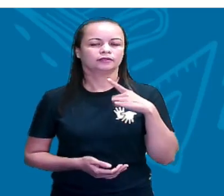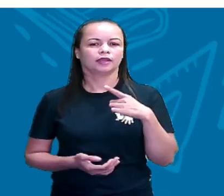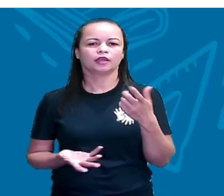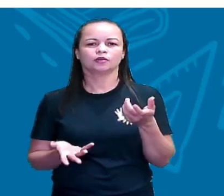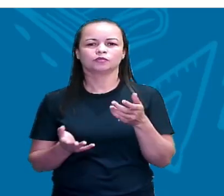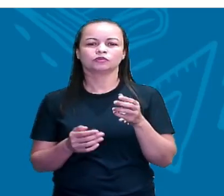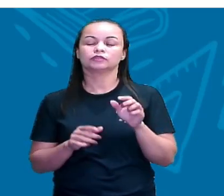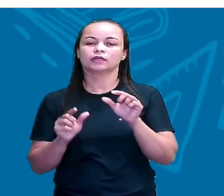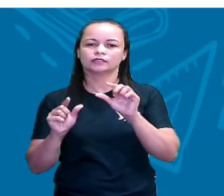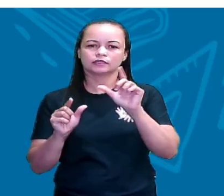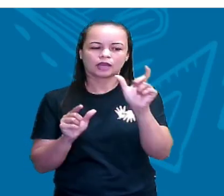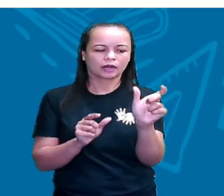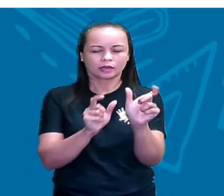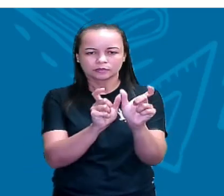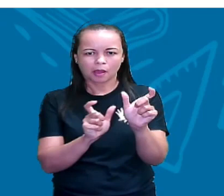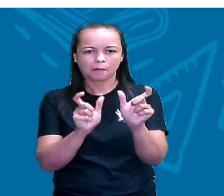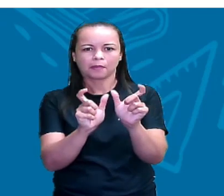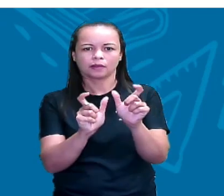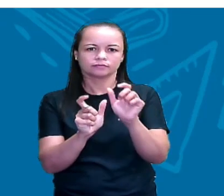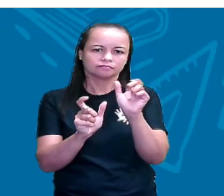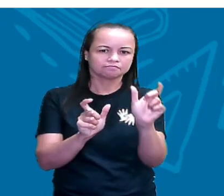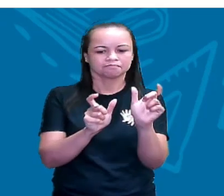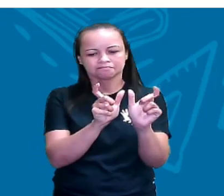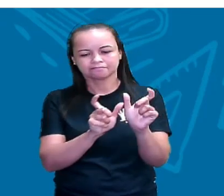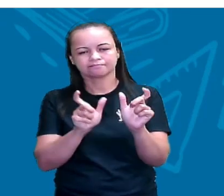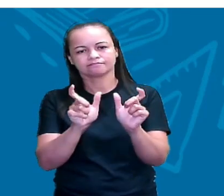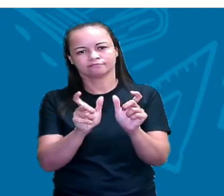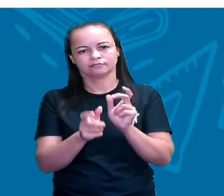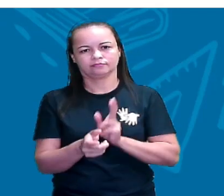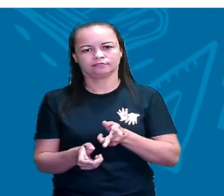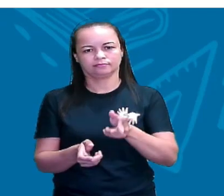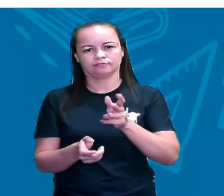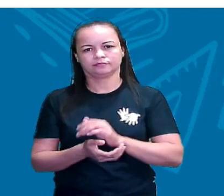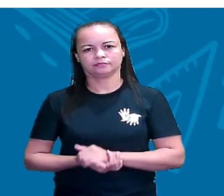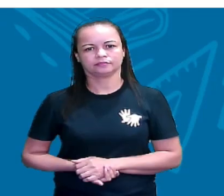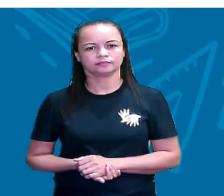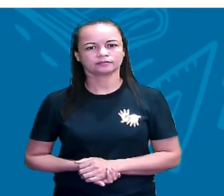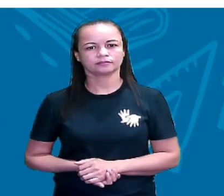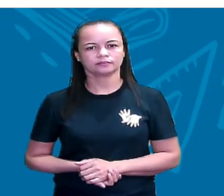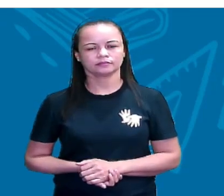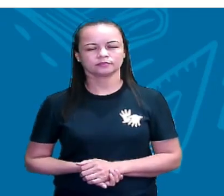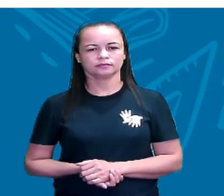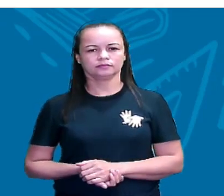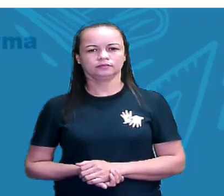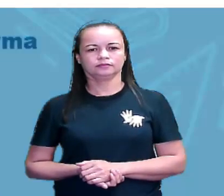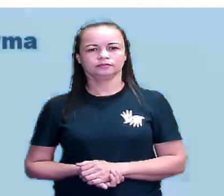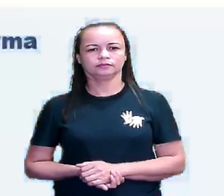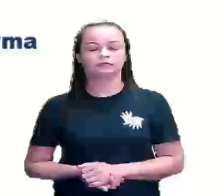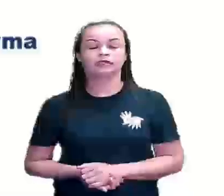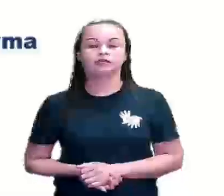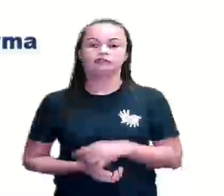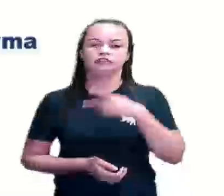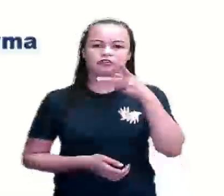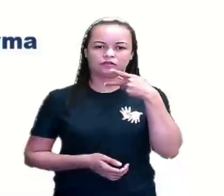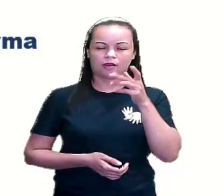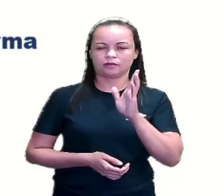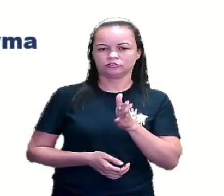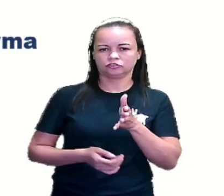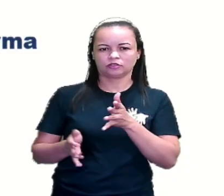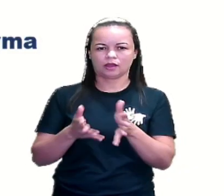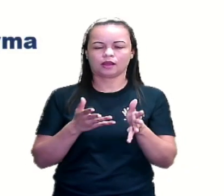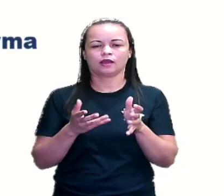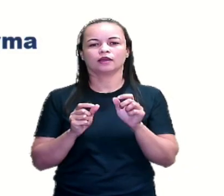esse acréscimo, tá bom? Então vamos ver, ó. Como eu havia falado, del 11